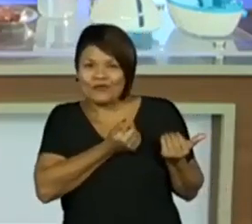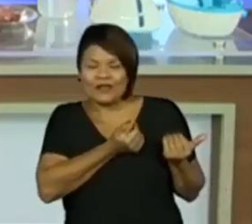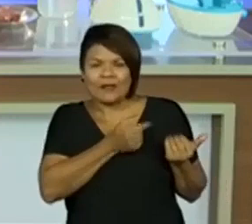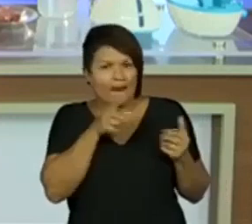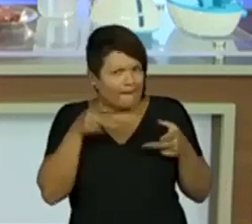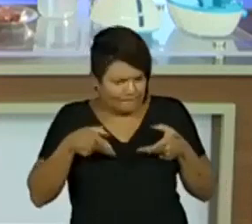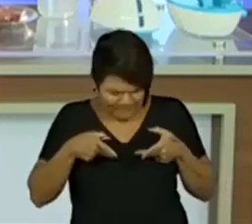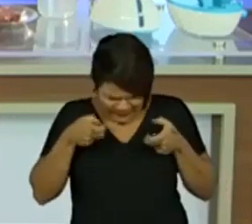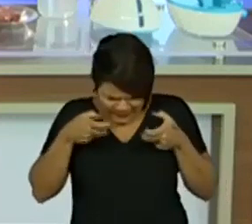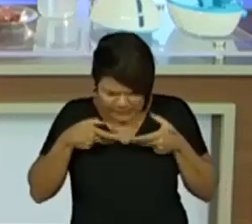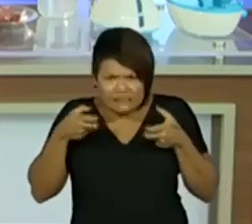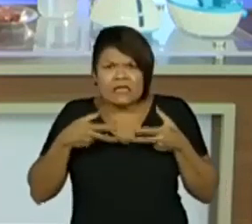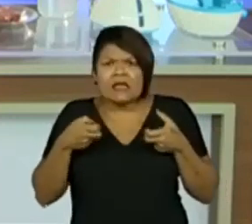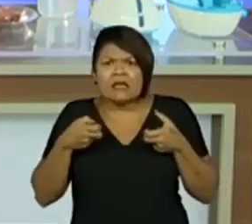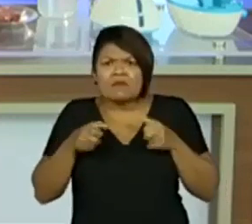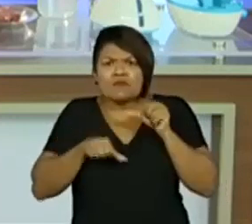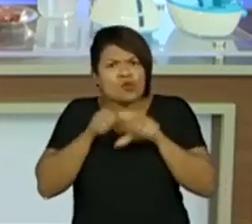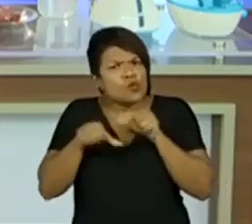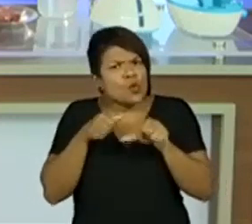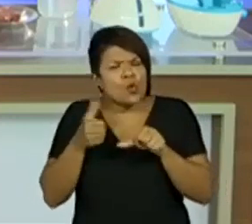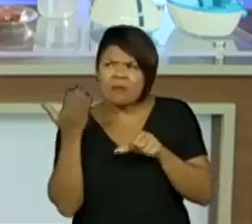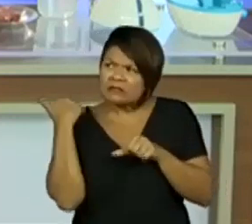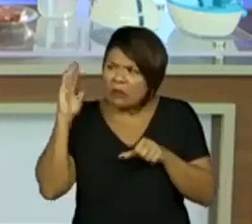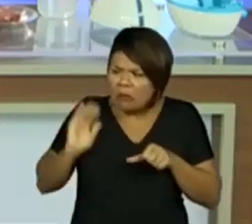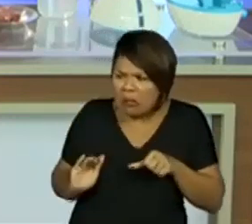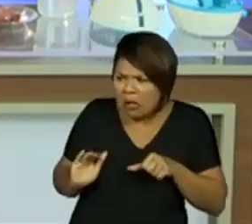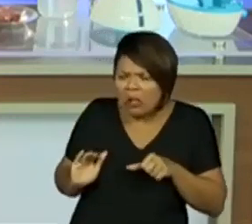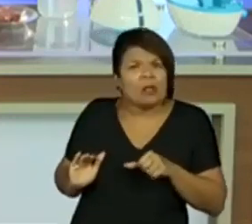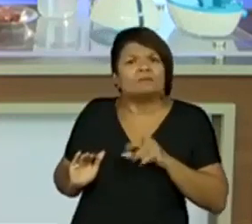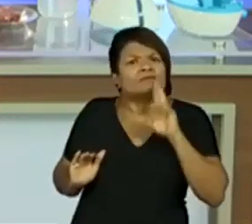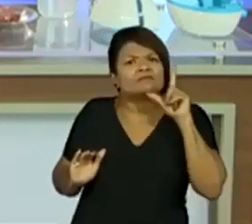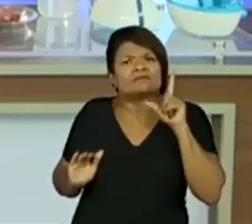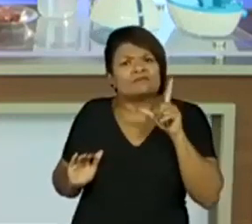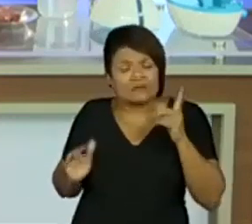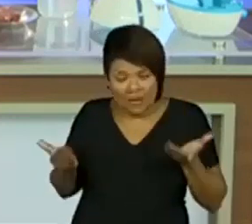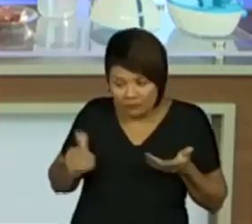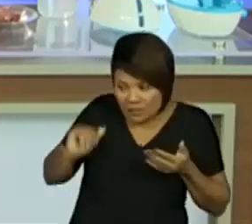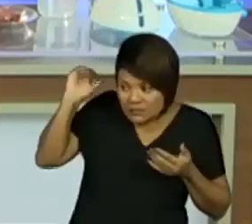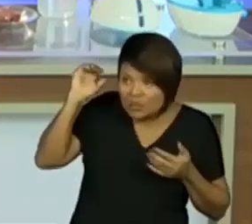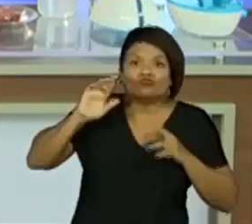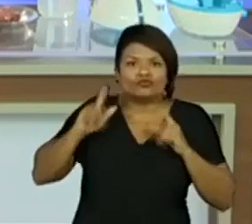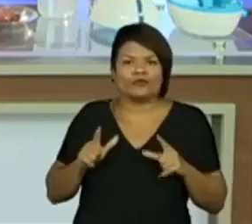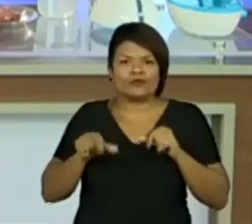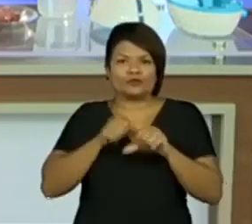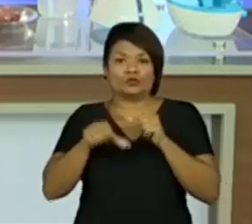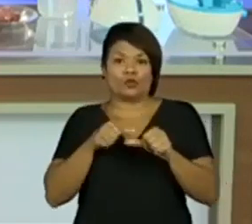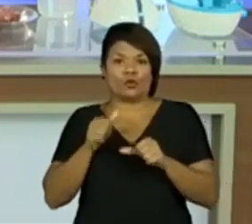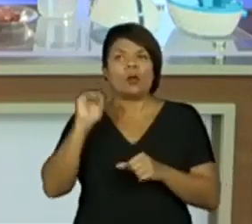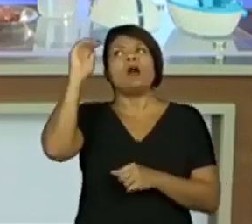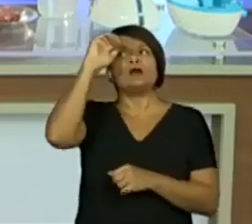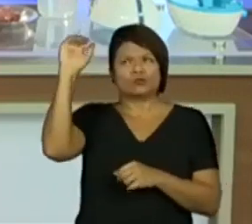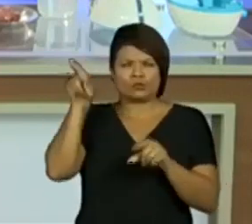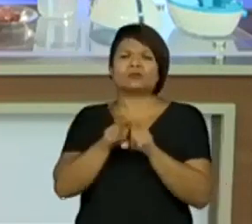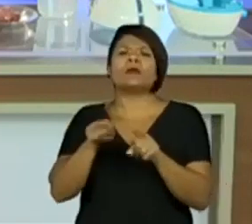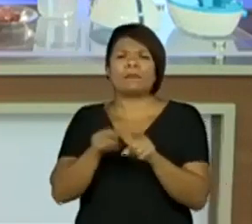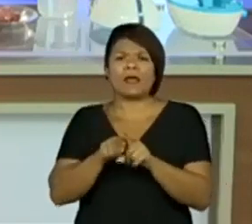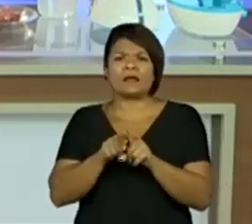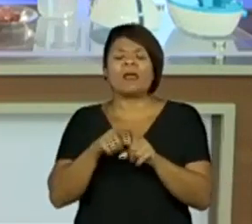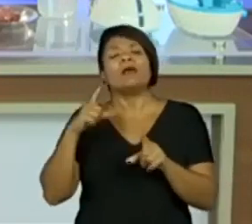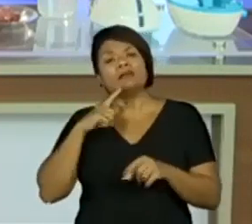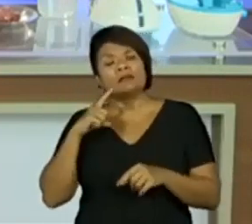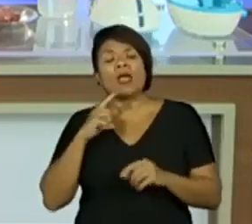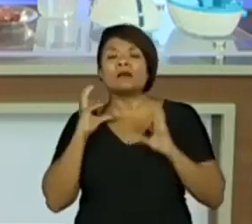percebendo mudanças e transformações no corpo de vocês. E os adultos também, não é isso mesmo? O